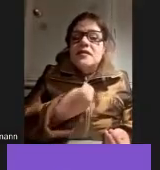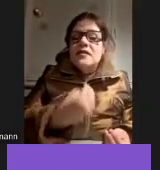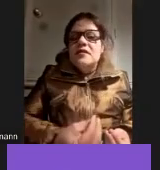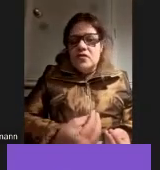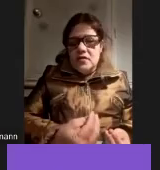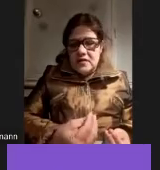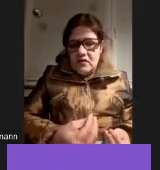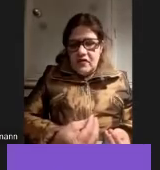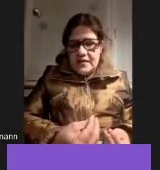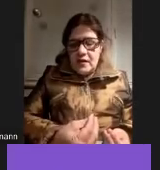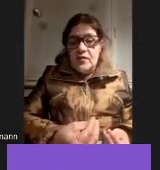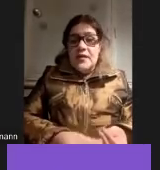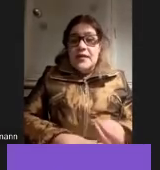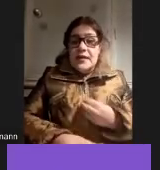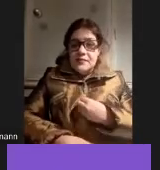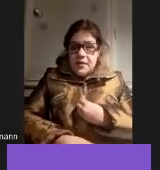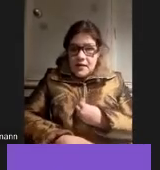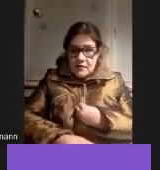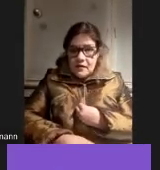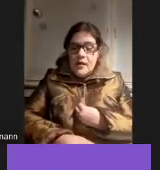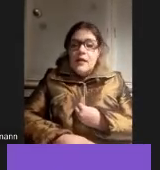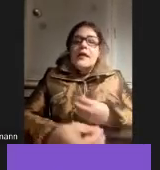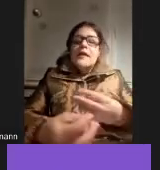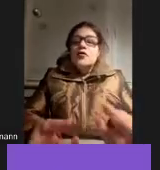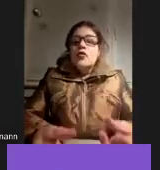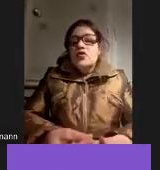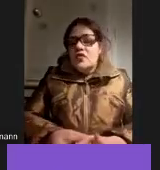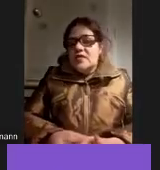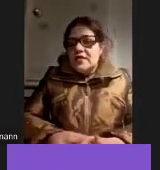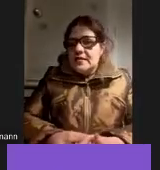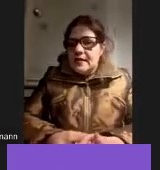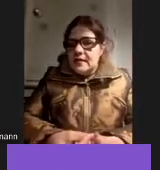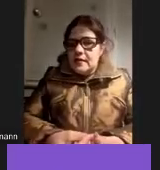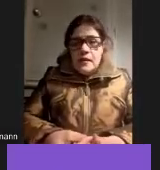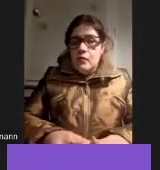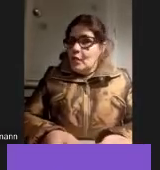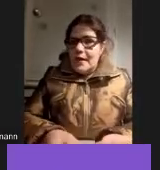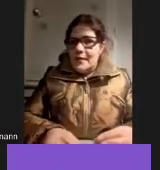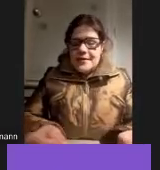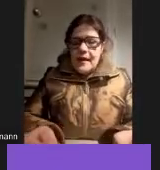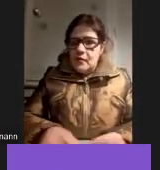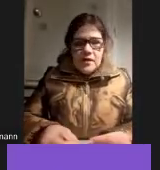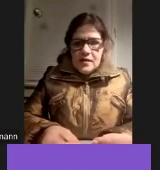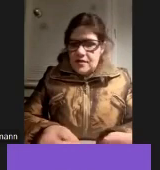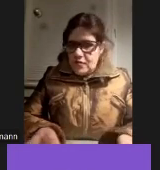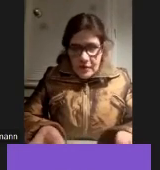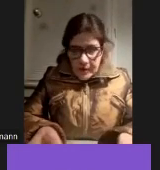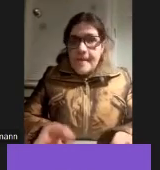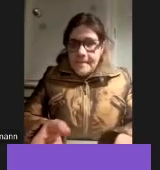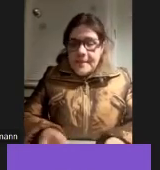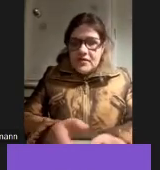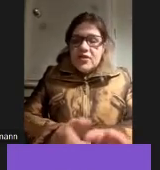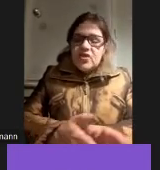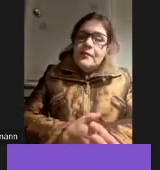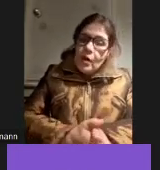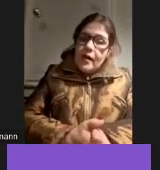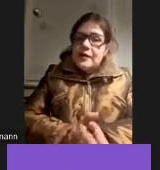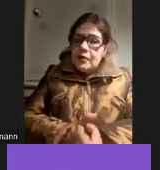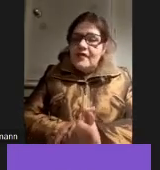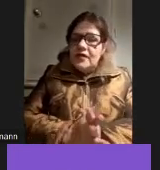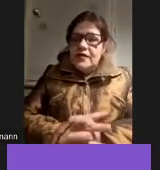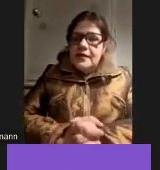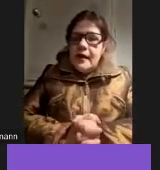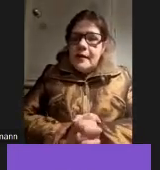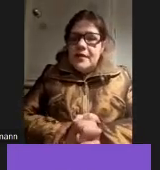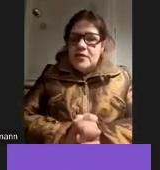Eu preciso desenvolver essa consciência em mim, em Isso. todos vocês aqui que não nunca pensaram nisso, que você está